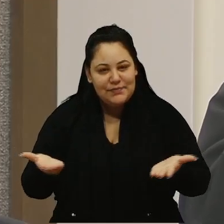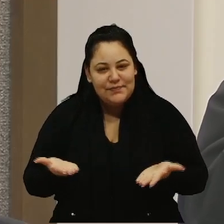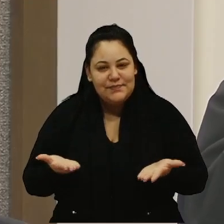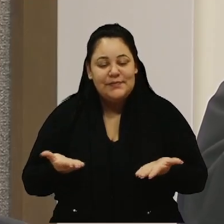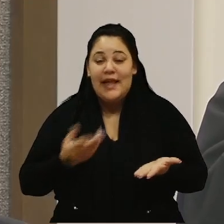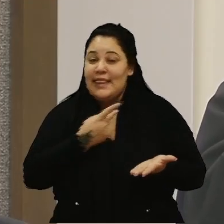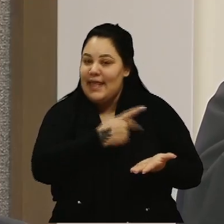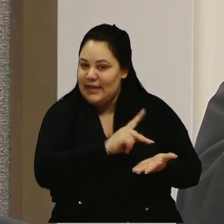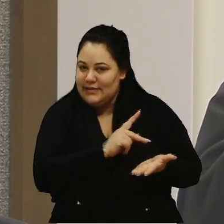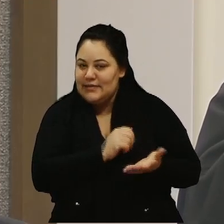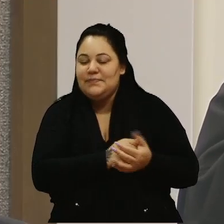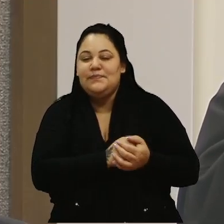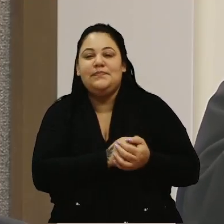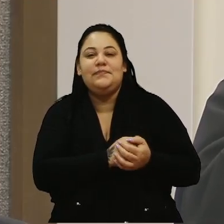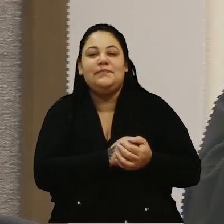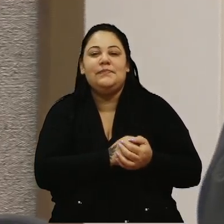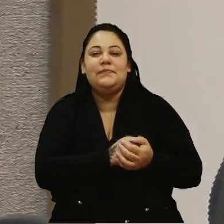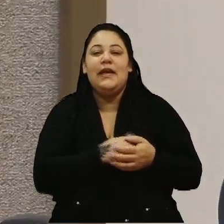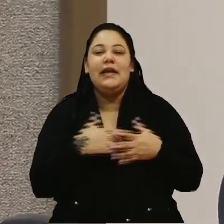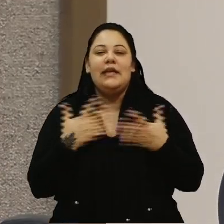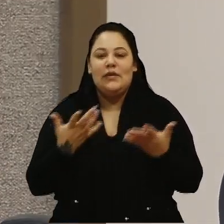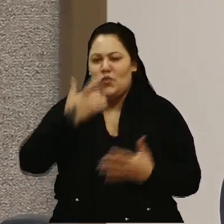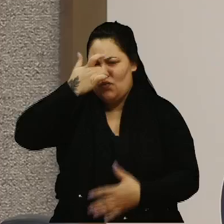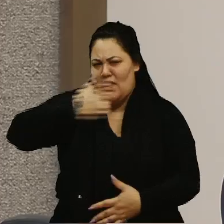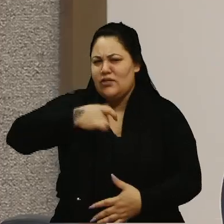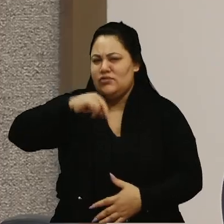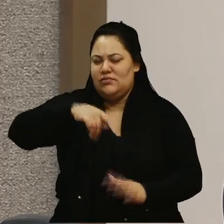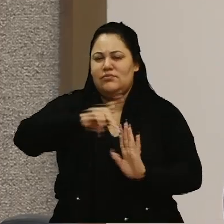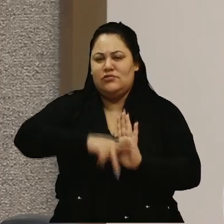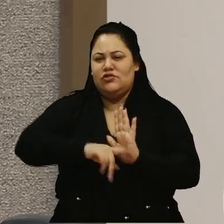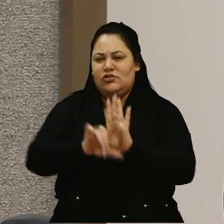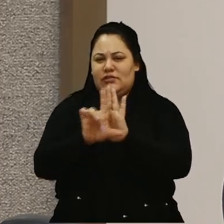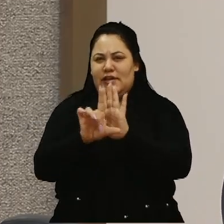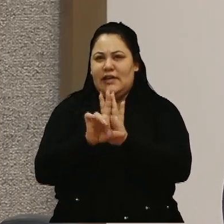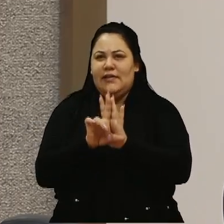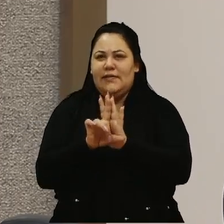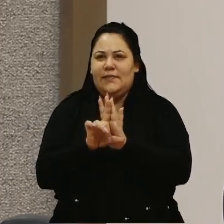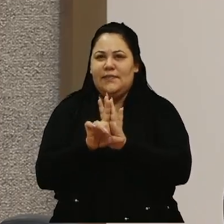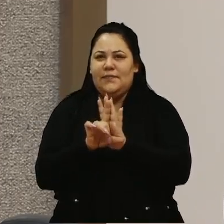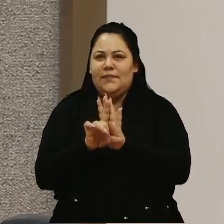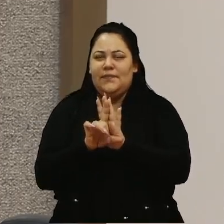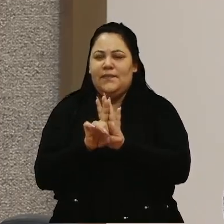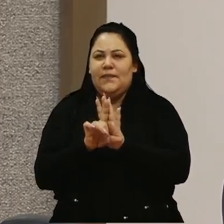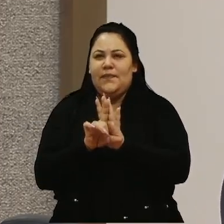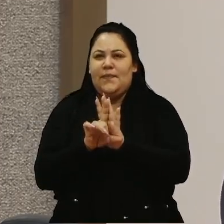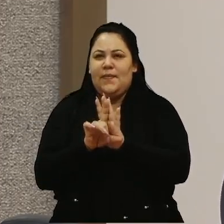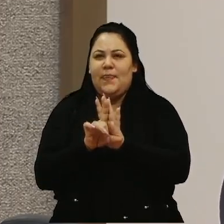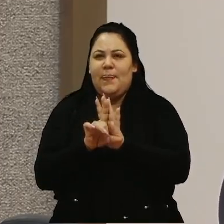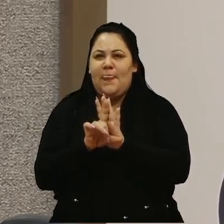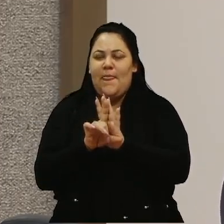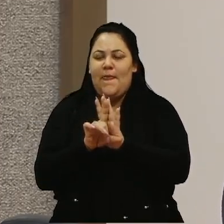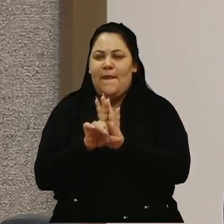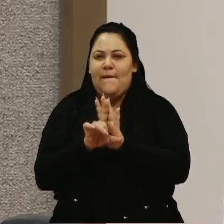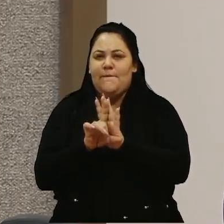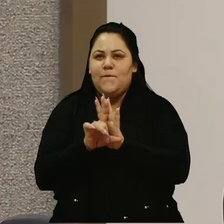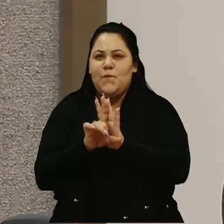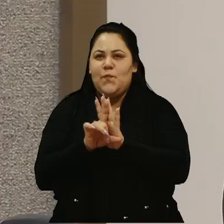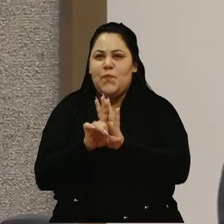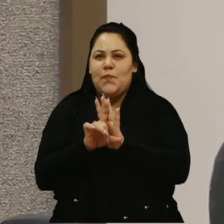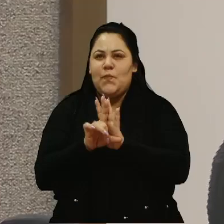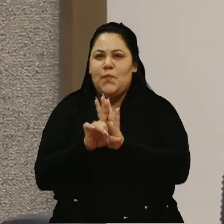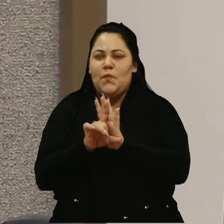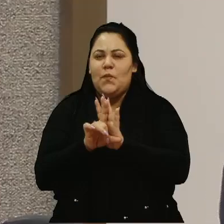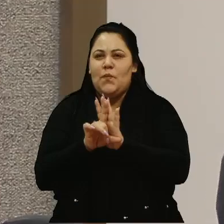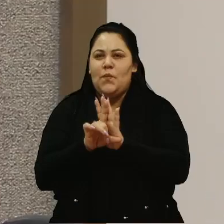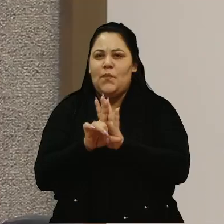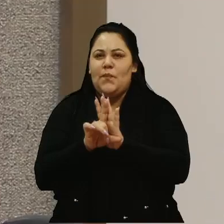deles. Então, eu acho que esse projeto de lei, quando coloca em última na cadeia o próprio grupo de